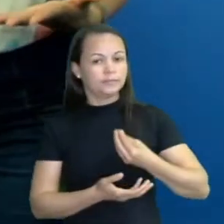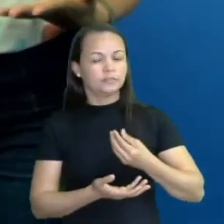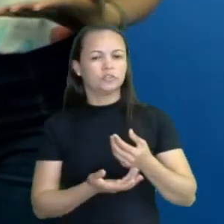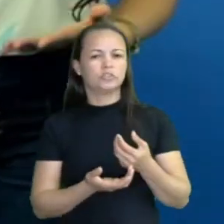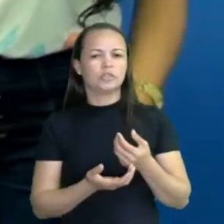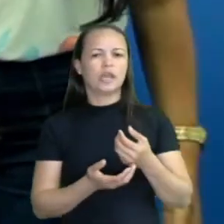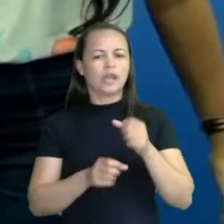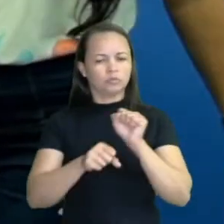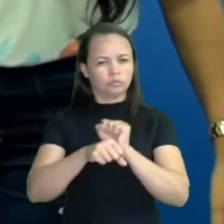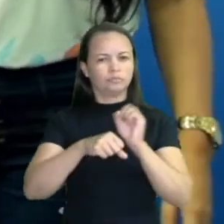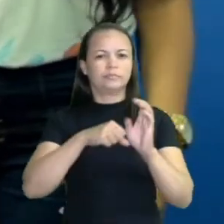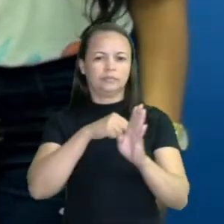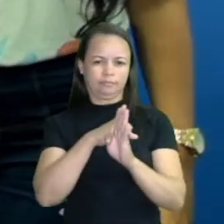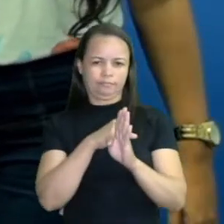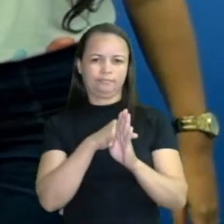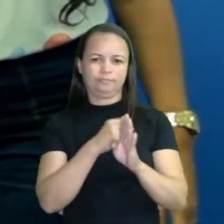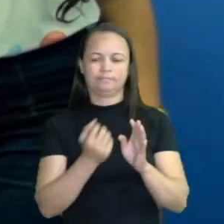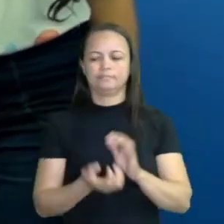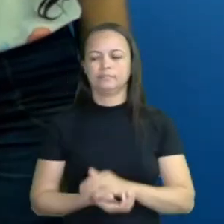é um substantivo.